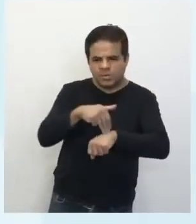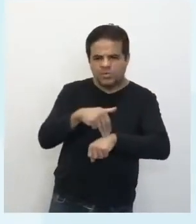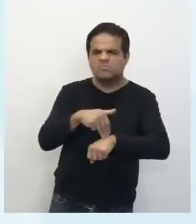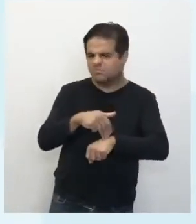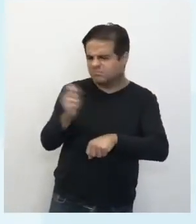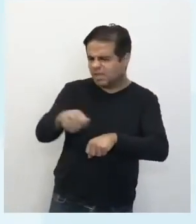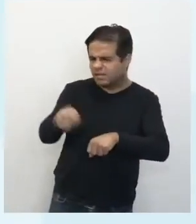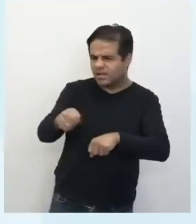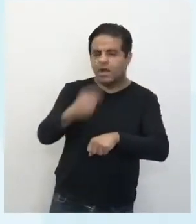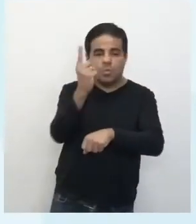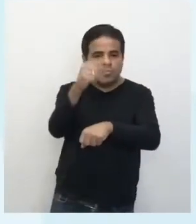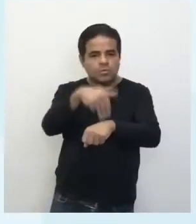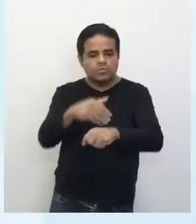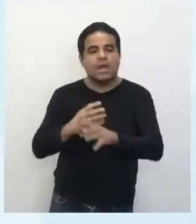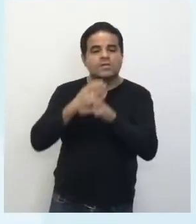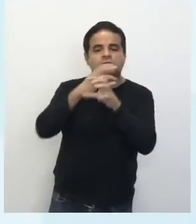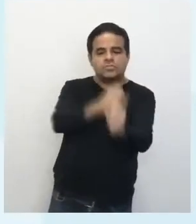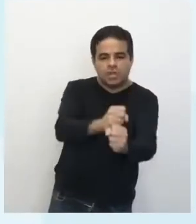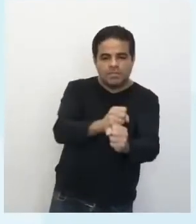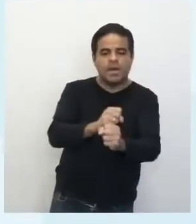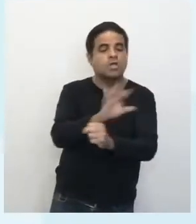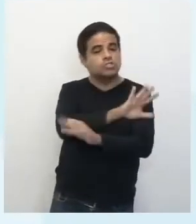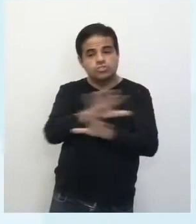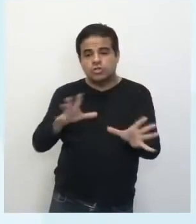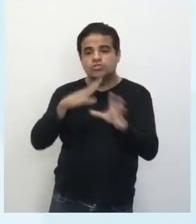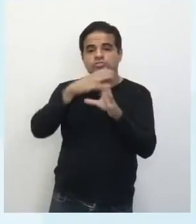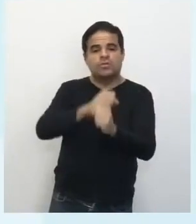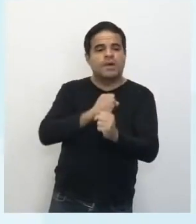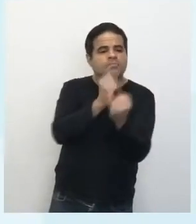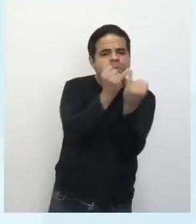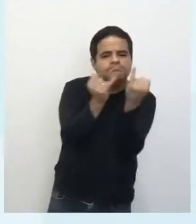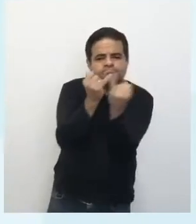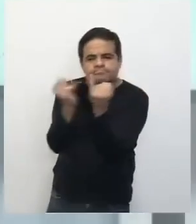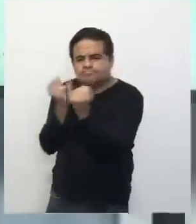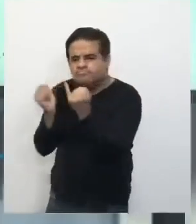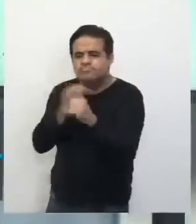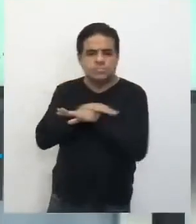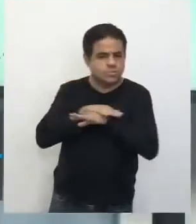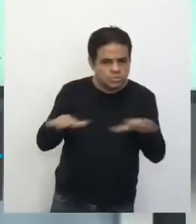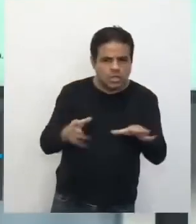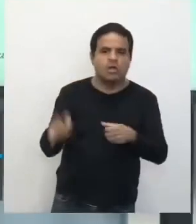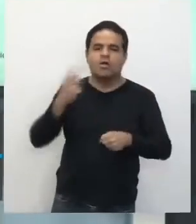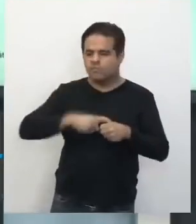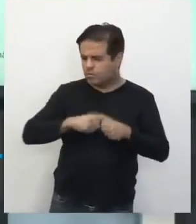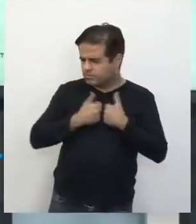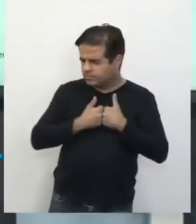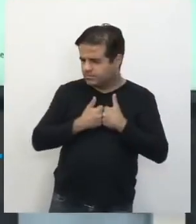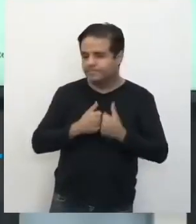1 minuto é suficiente para fazer essa soma, que é só somar os termos semelhantes, beleza? Já volto aqui.